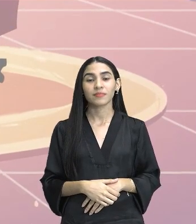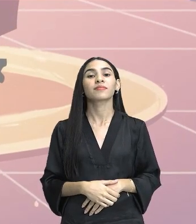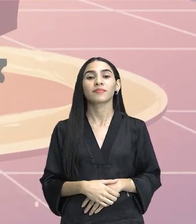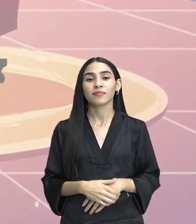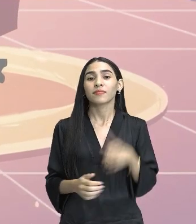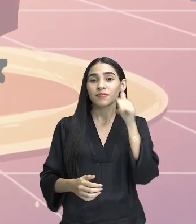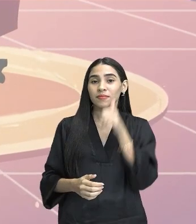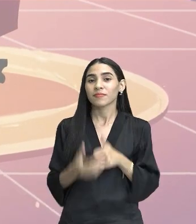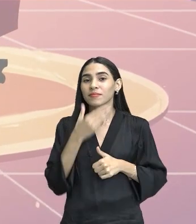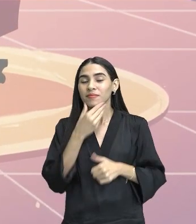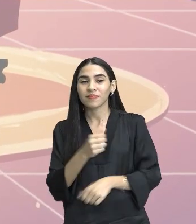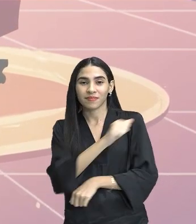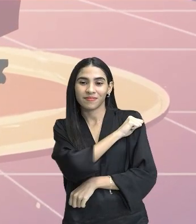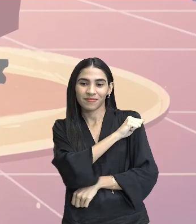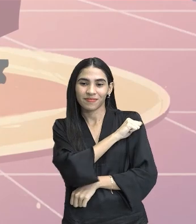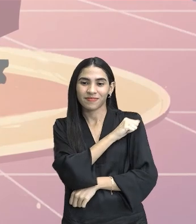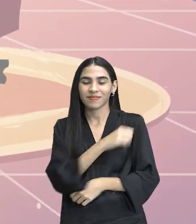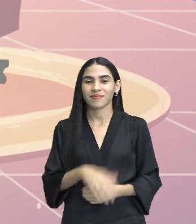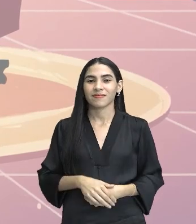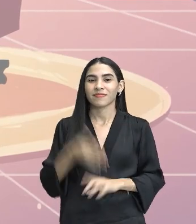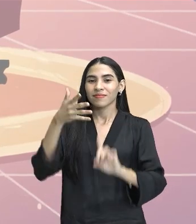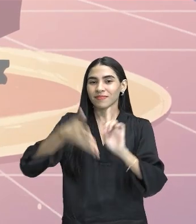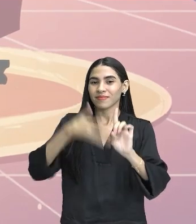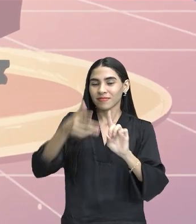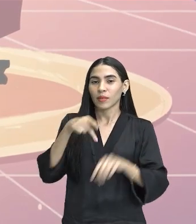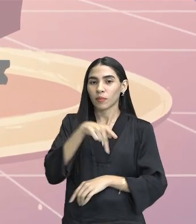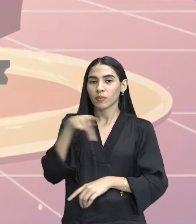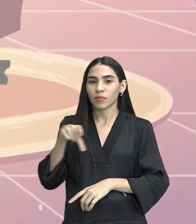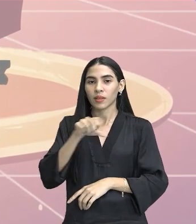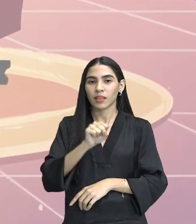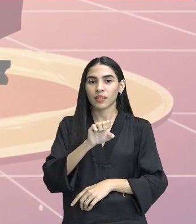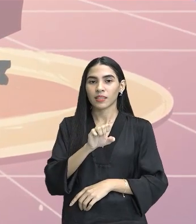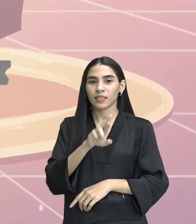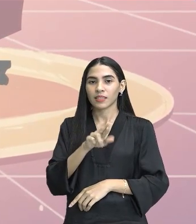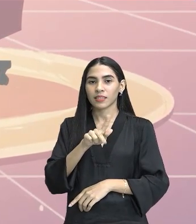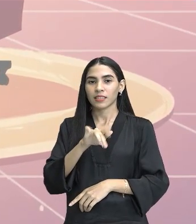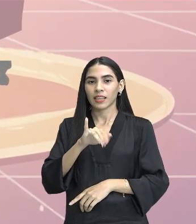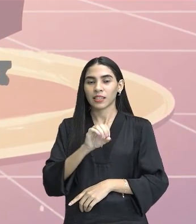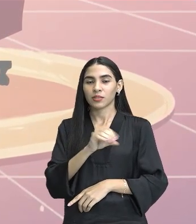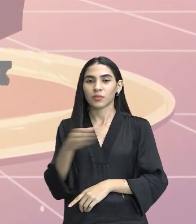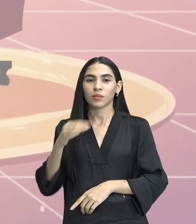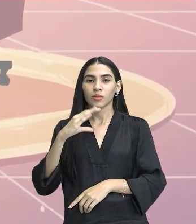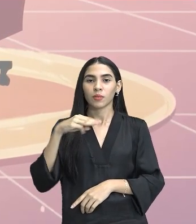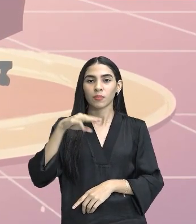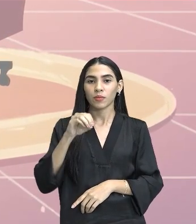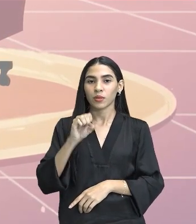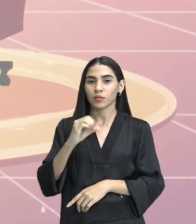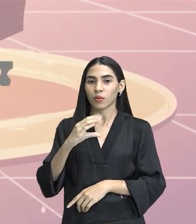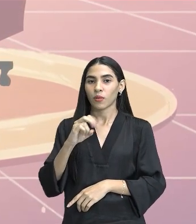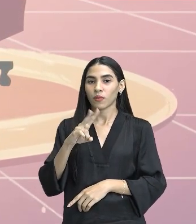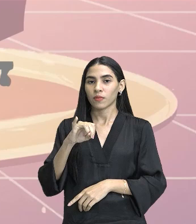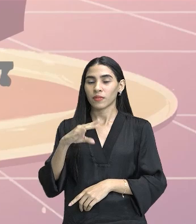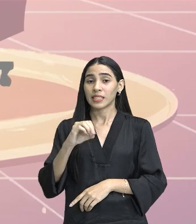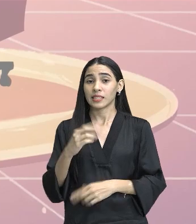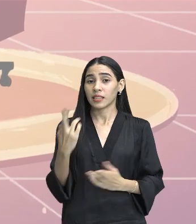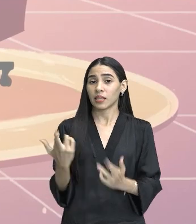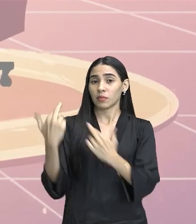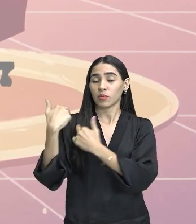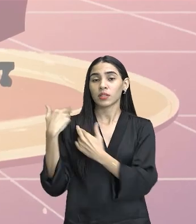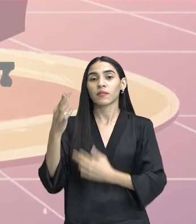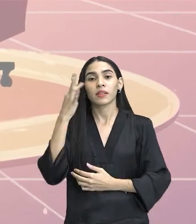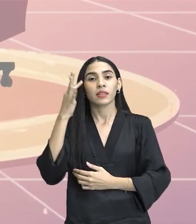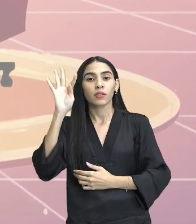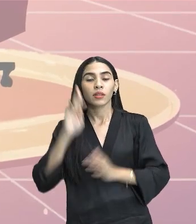Queridos e queridas estudantes, com vocês o professor Serge Moscovici, o intelectual responsável pela teoria